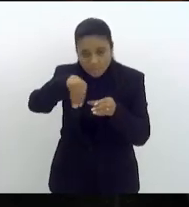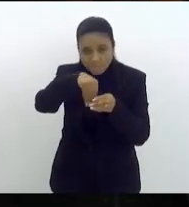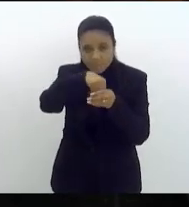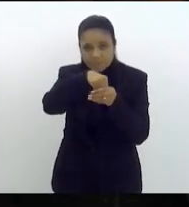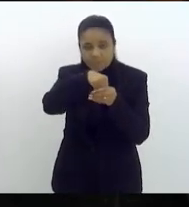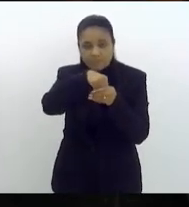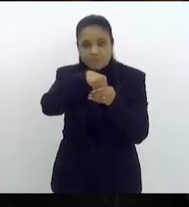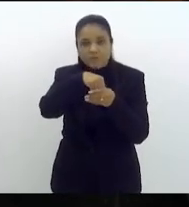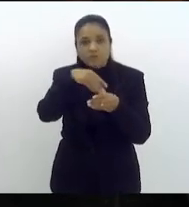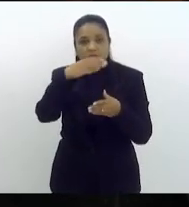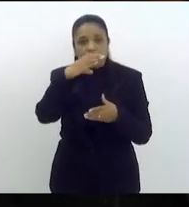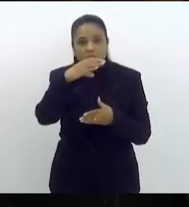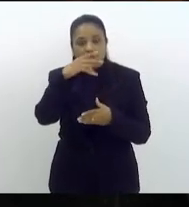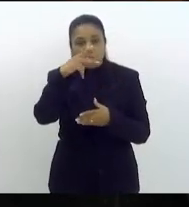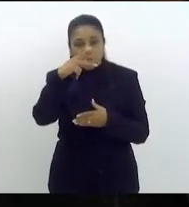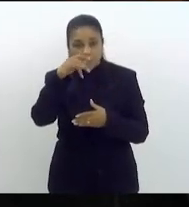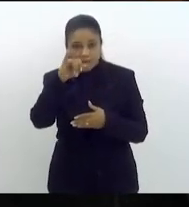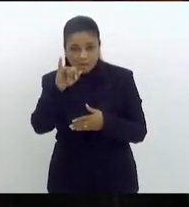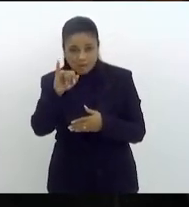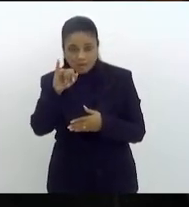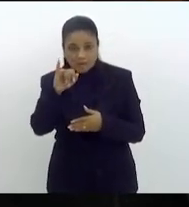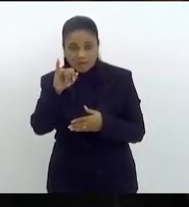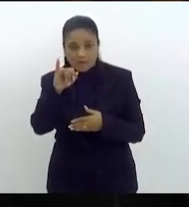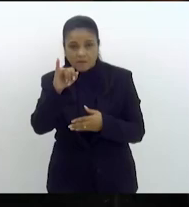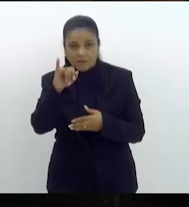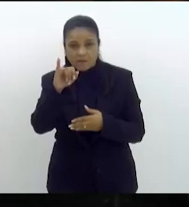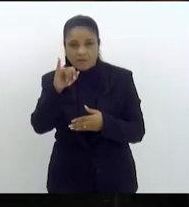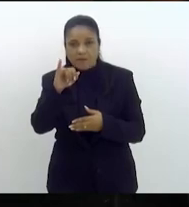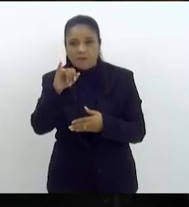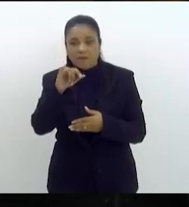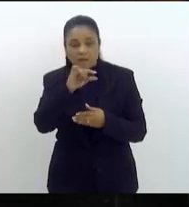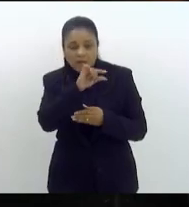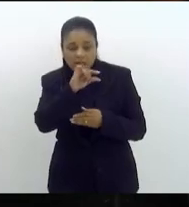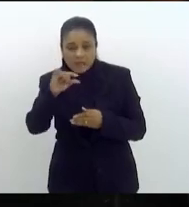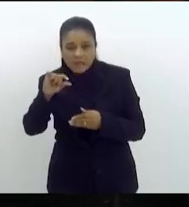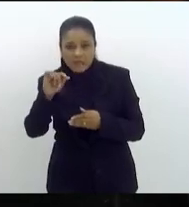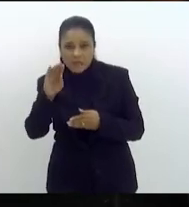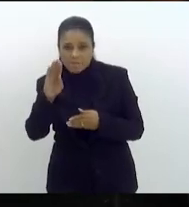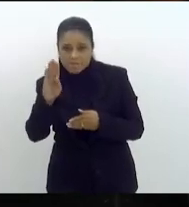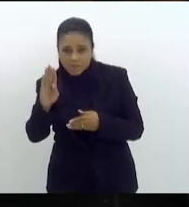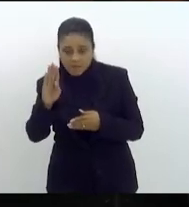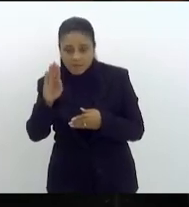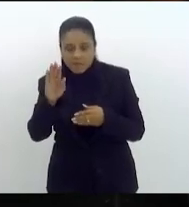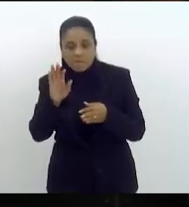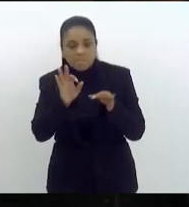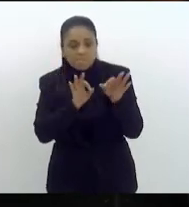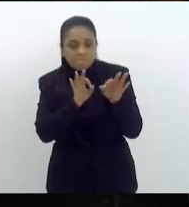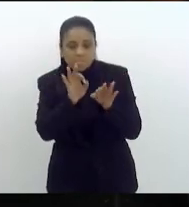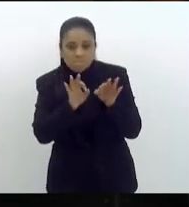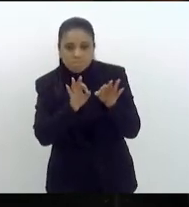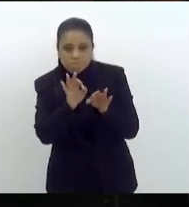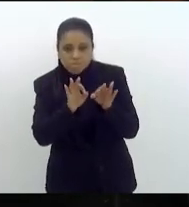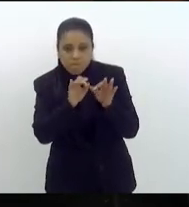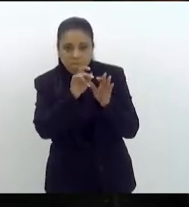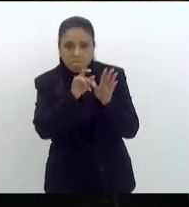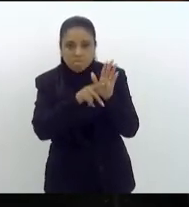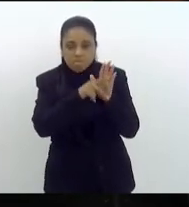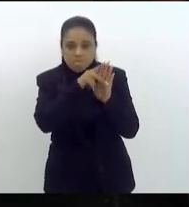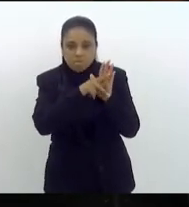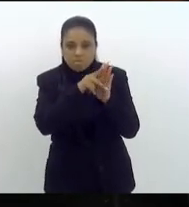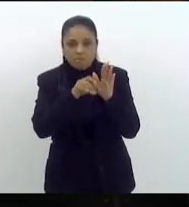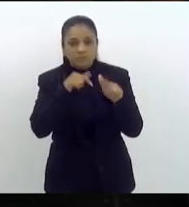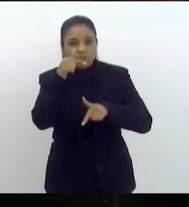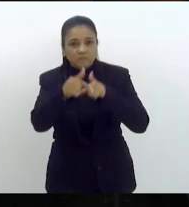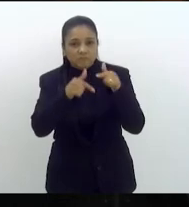escopo da CPI Aline A B do plano de trabalho foi para avaliar